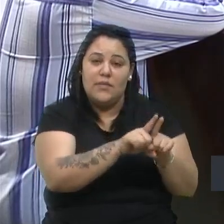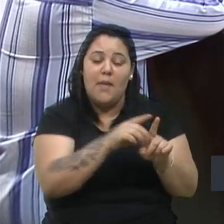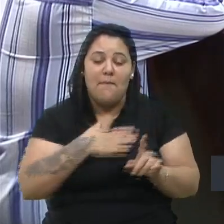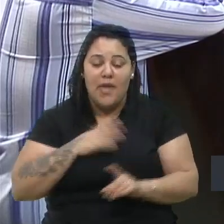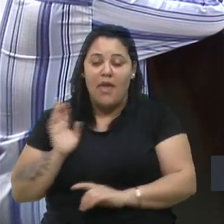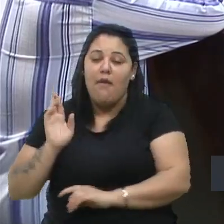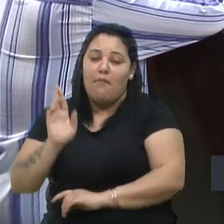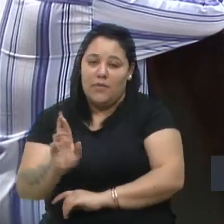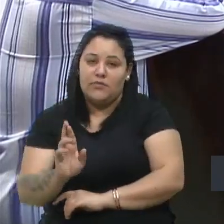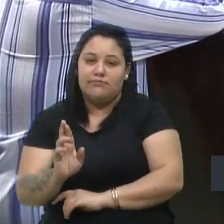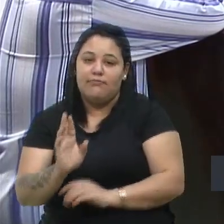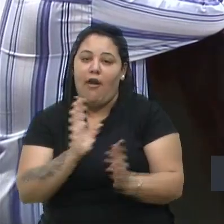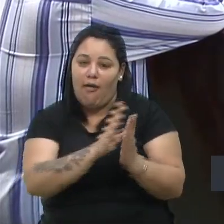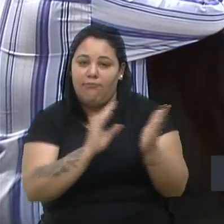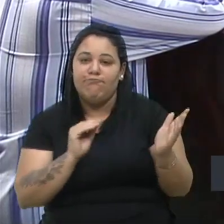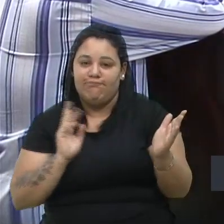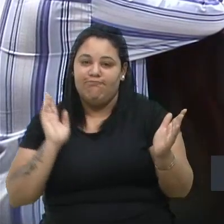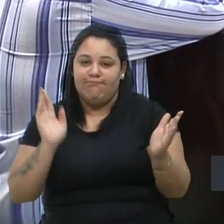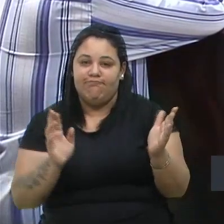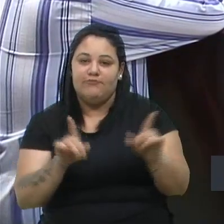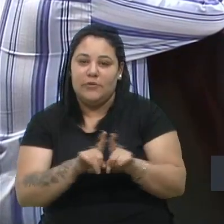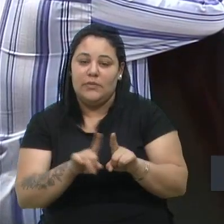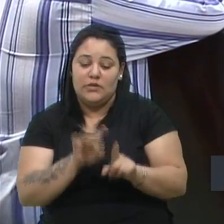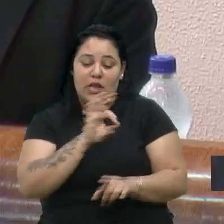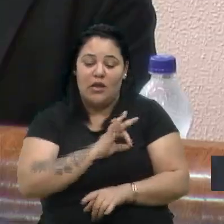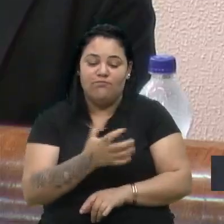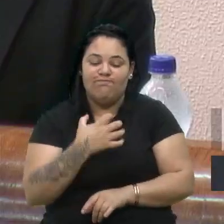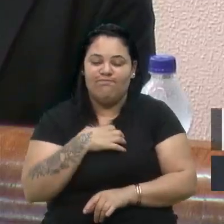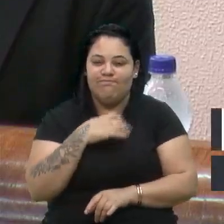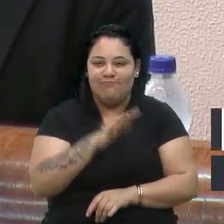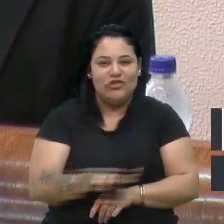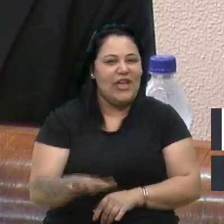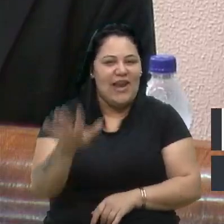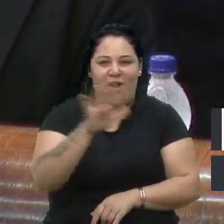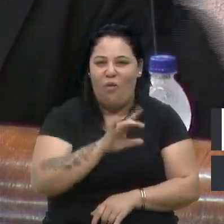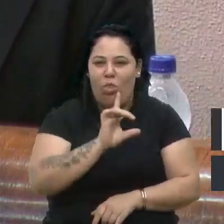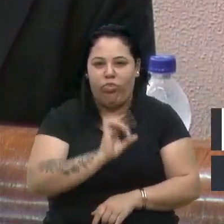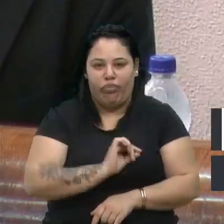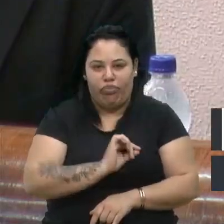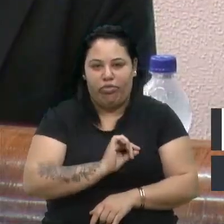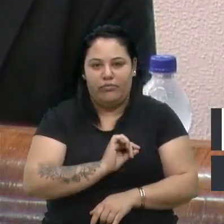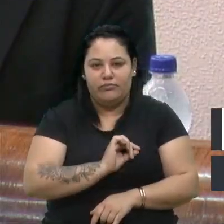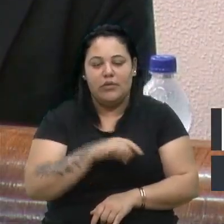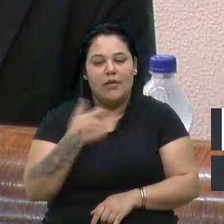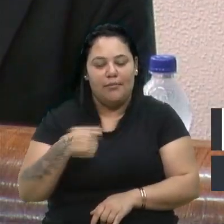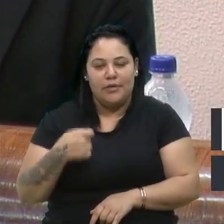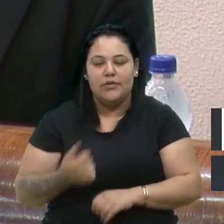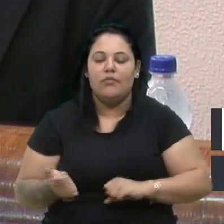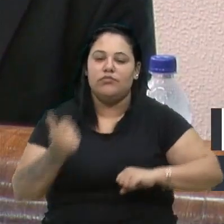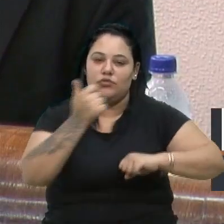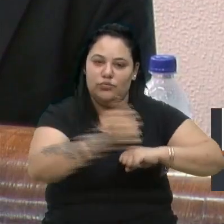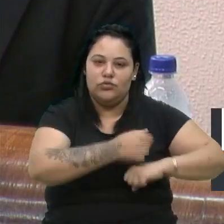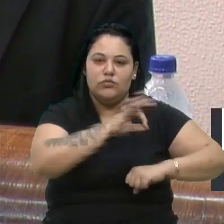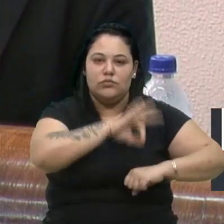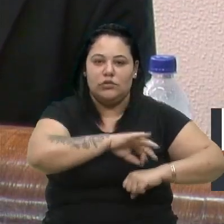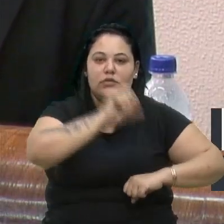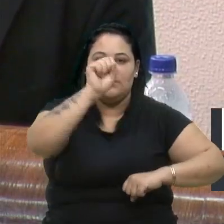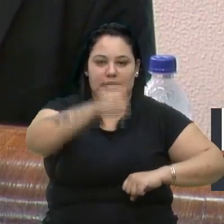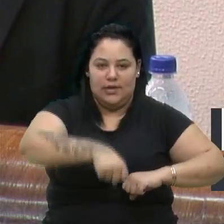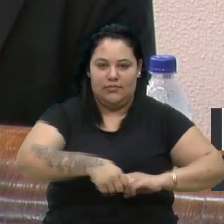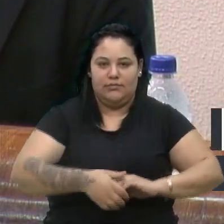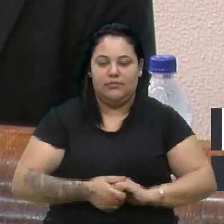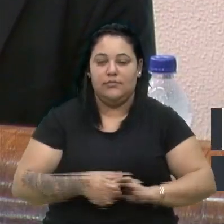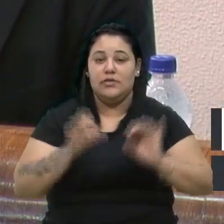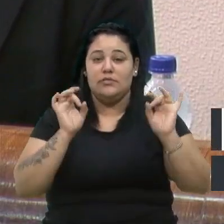representam. Os salários, de um modo geral, estão defasados e precisa reposição, sim. E